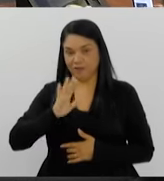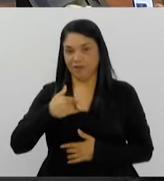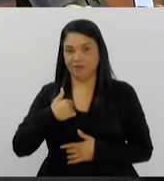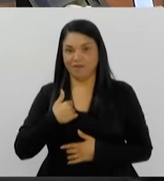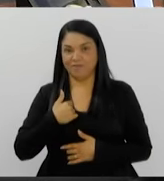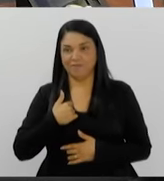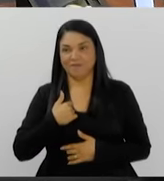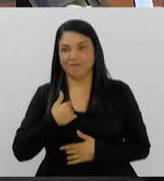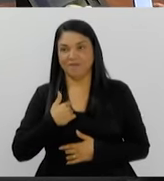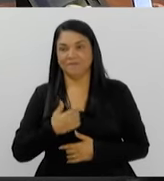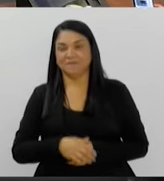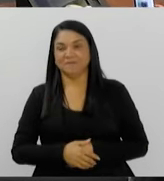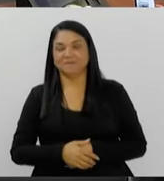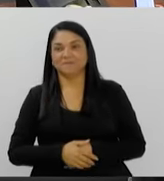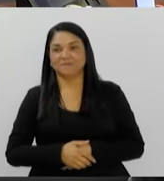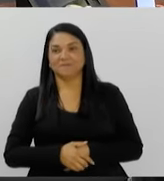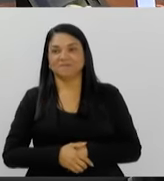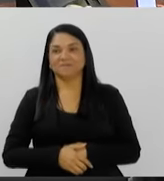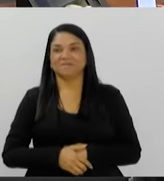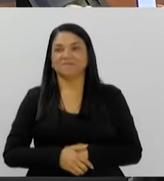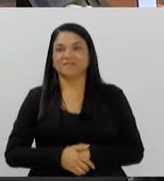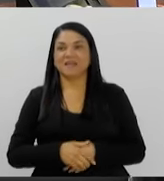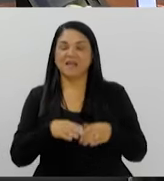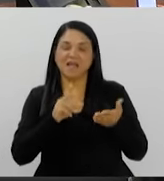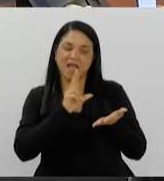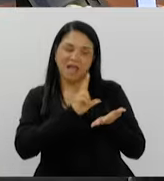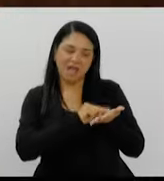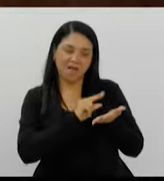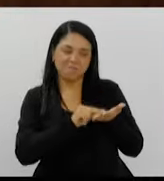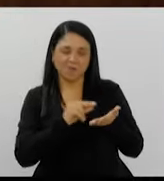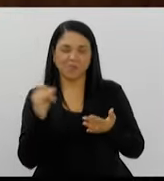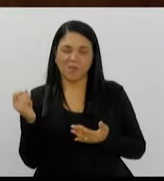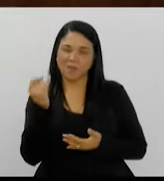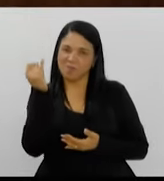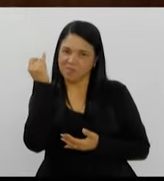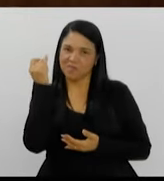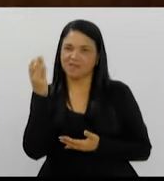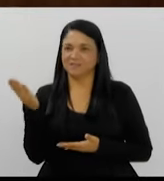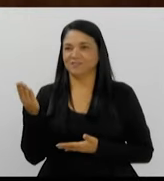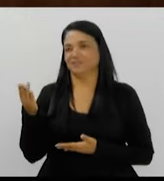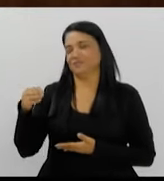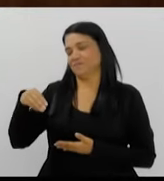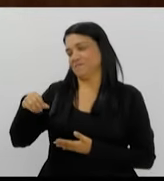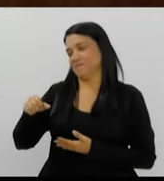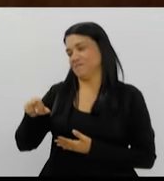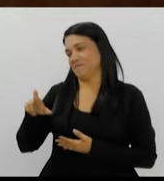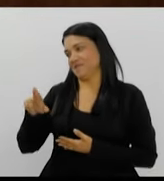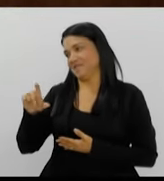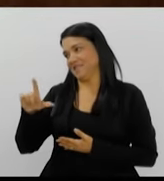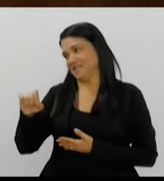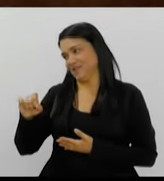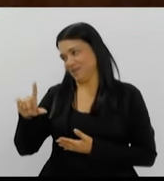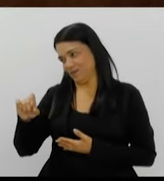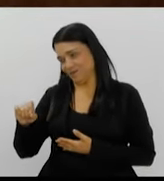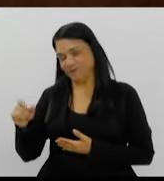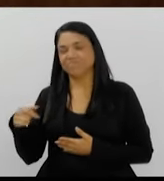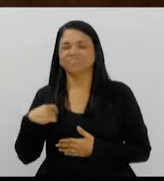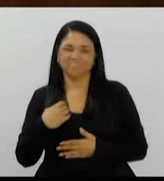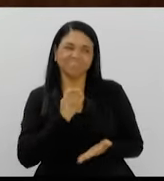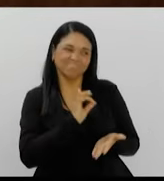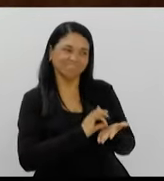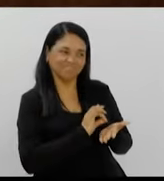que não seríamos né Presidente mas a pauta a pauta é importante para vossa exel Maro Com certeza eu gostaria